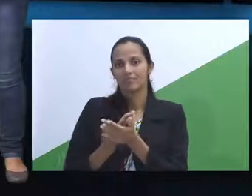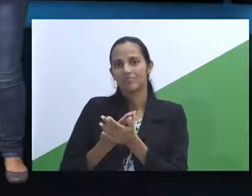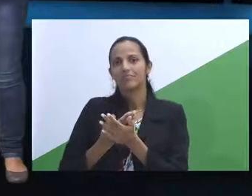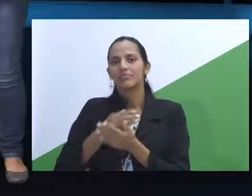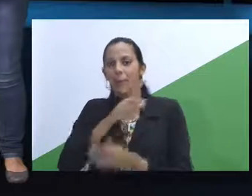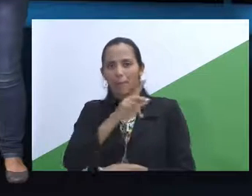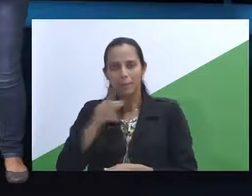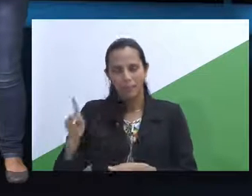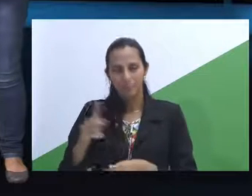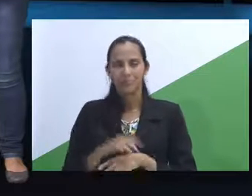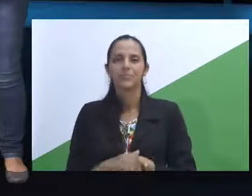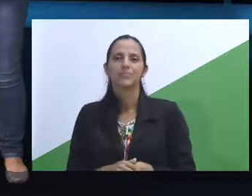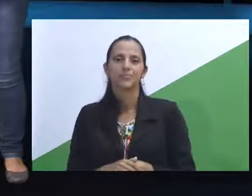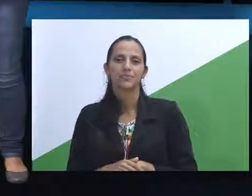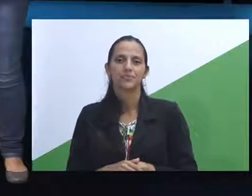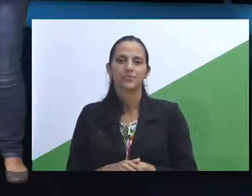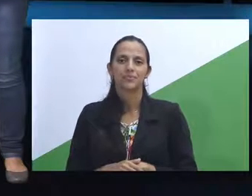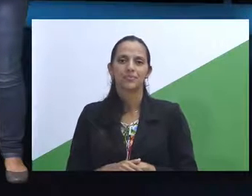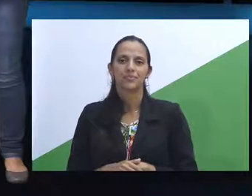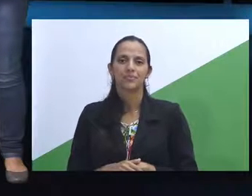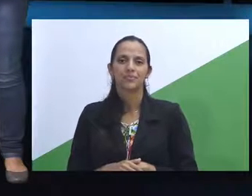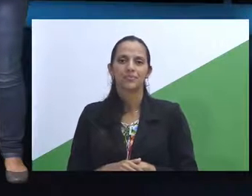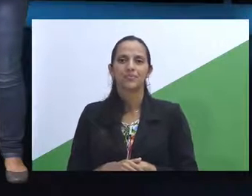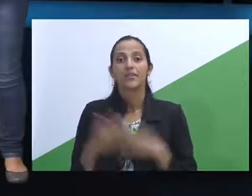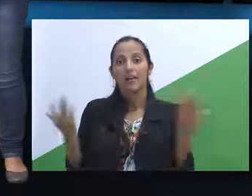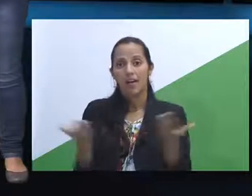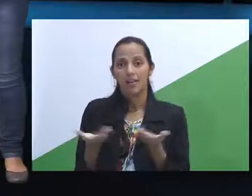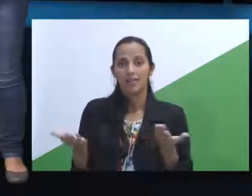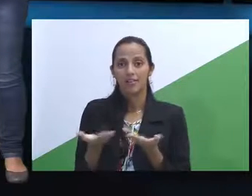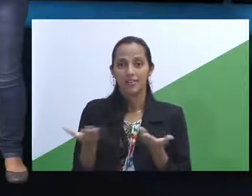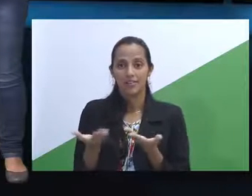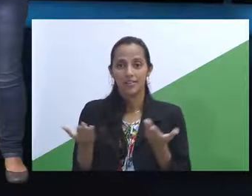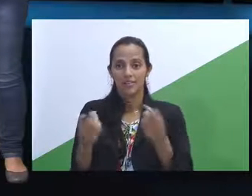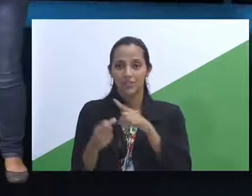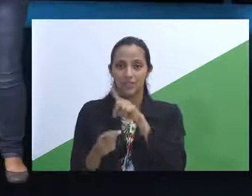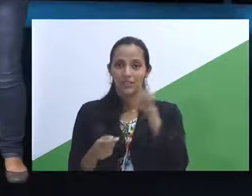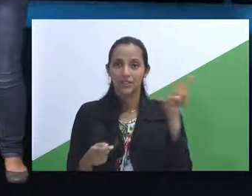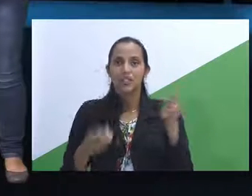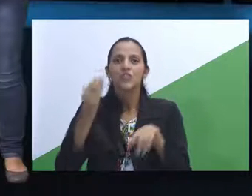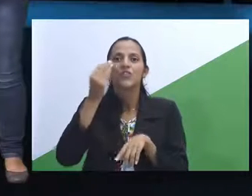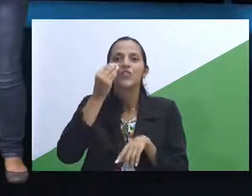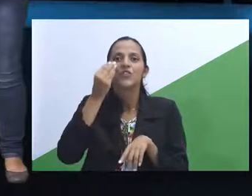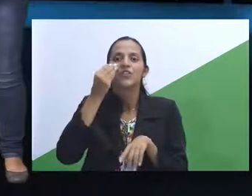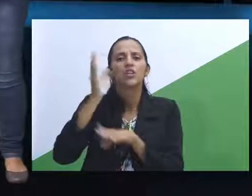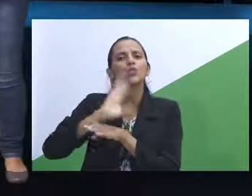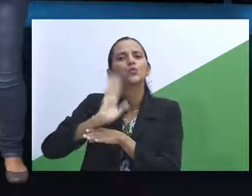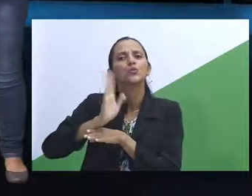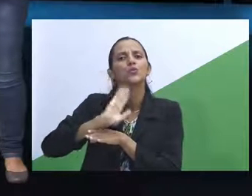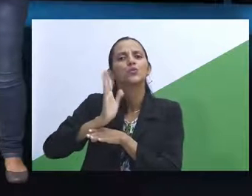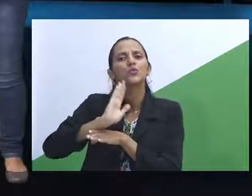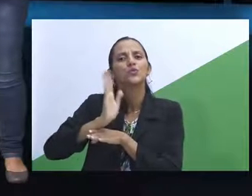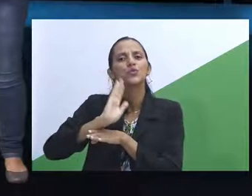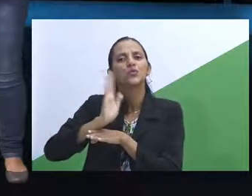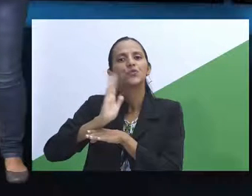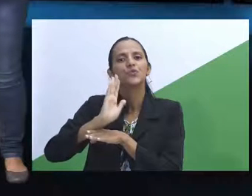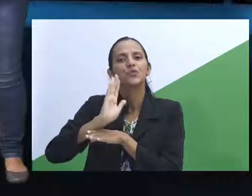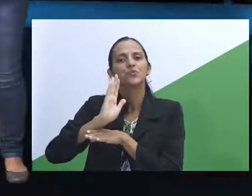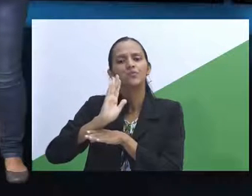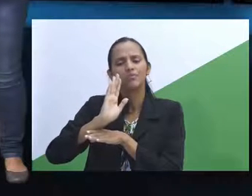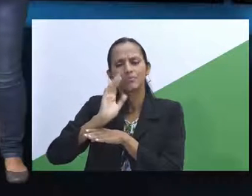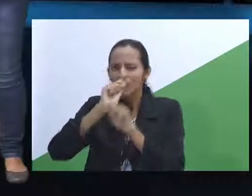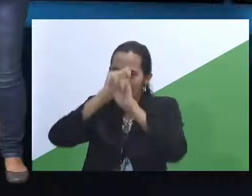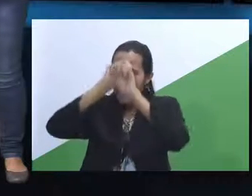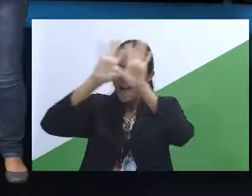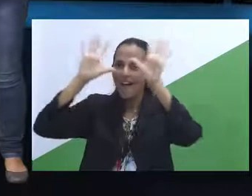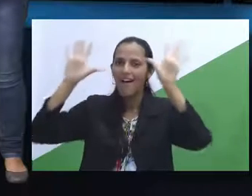Salvador, realmente, então, aí, da nossa pátria. Agora, vocês irão ver, então, um pequeno videozinho, né, para a gente ilustrar, então, aí,